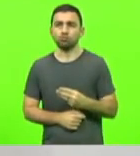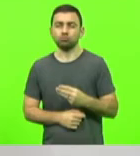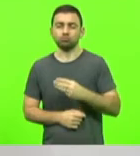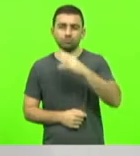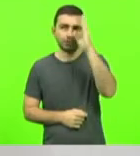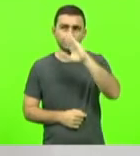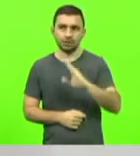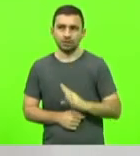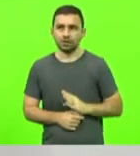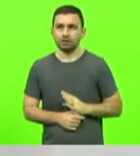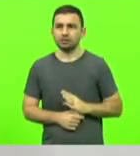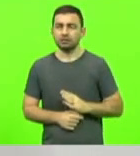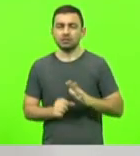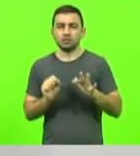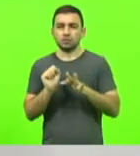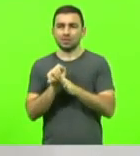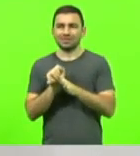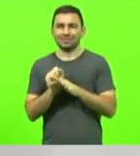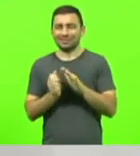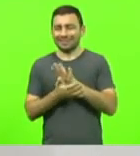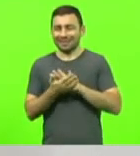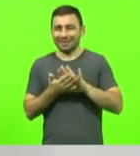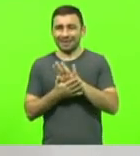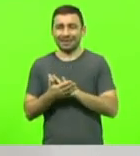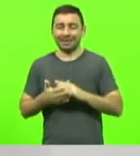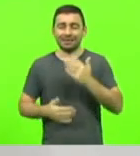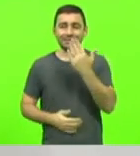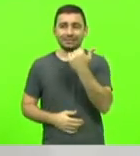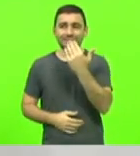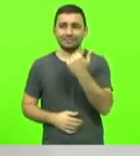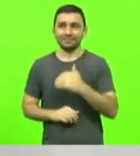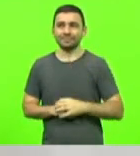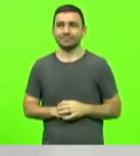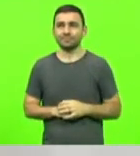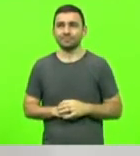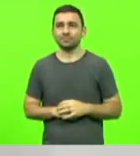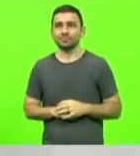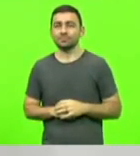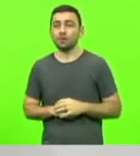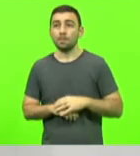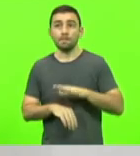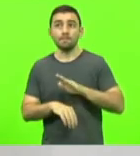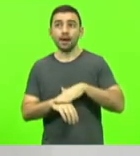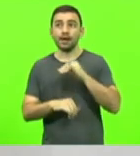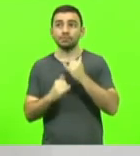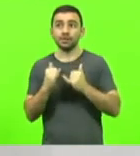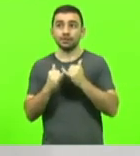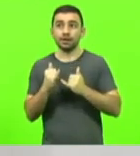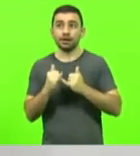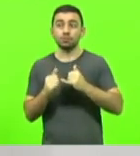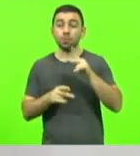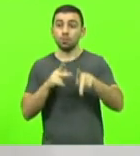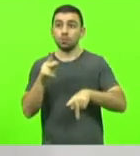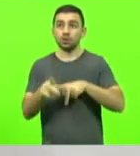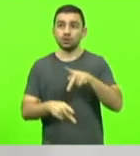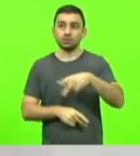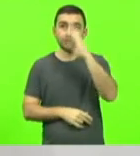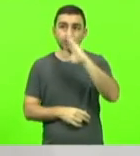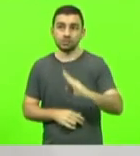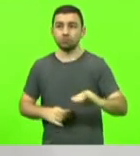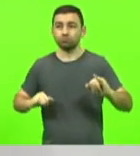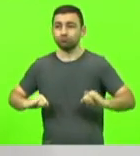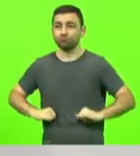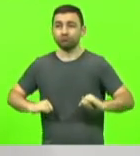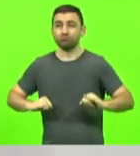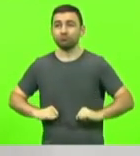de insegurança alimentar. Ou seja, mais da metade da população brasileira sofre hoje